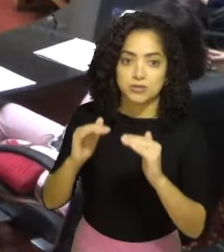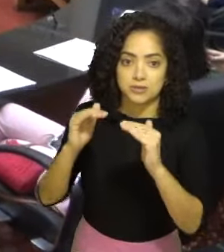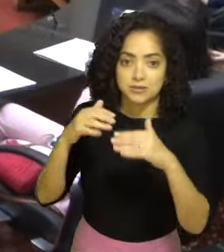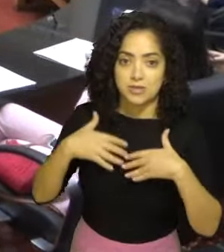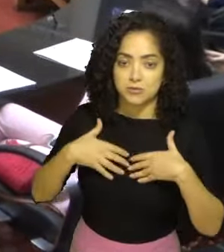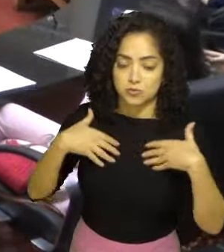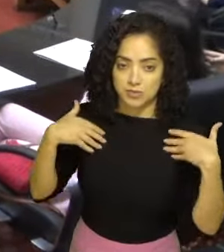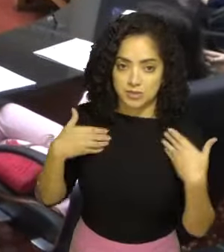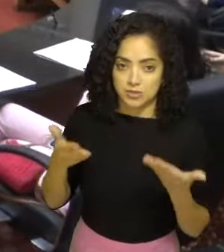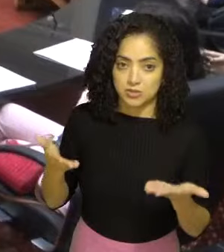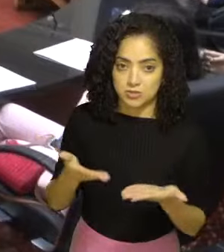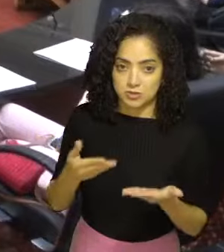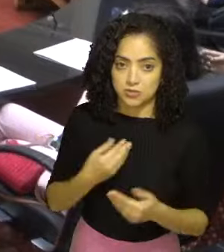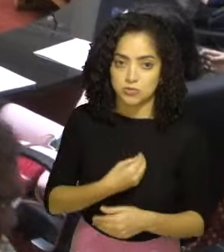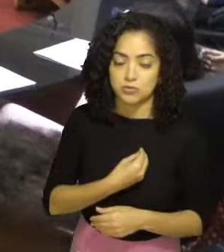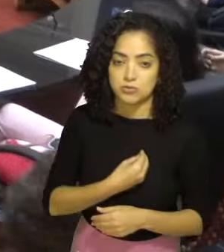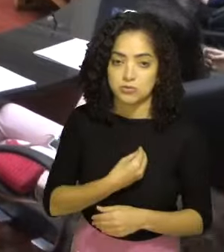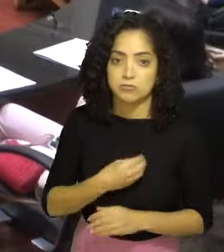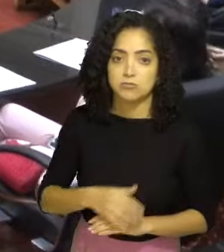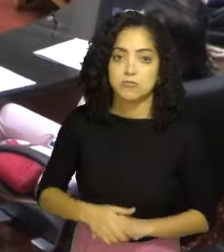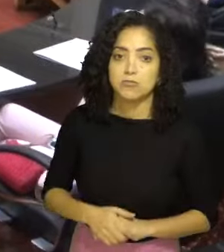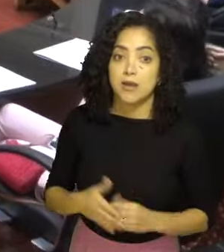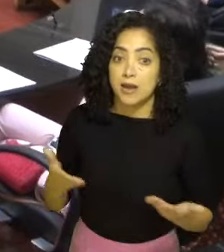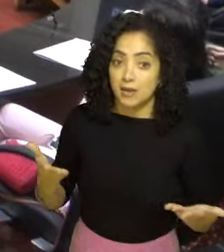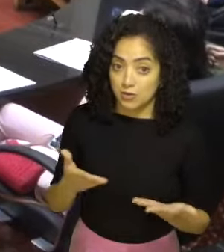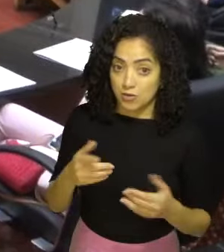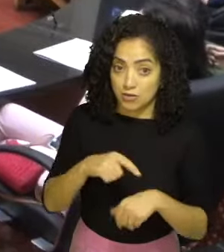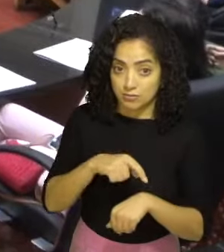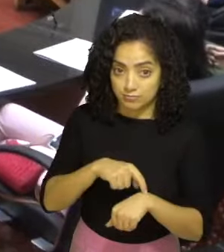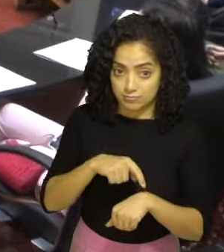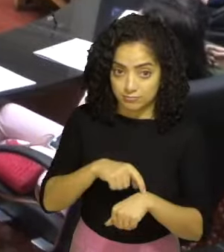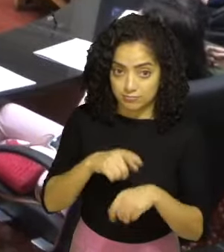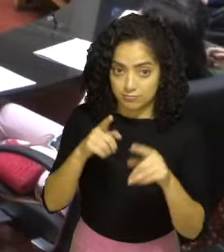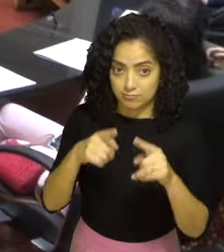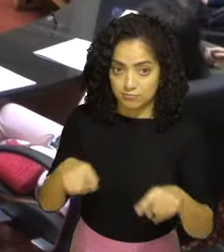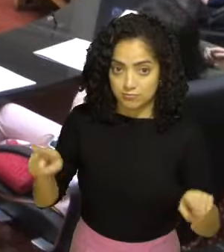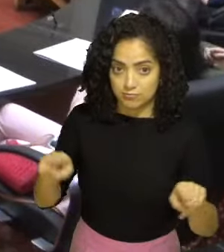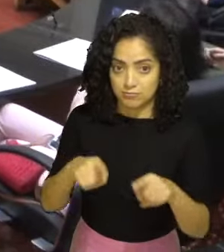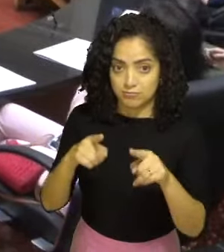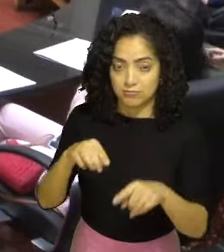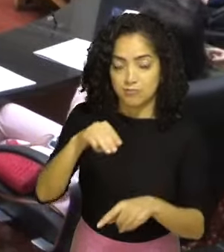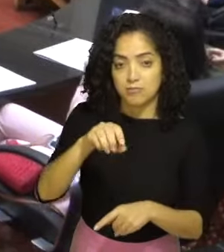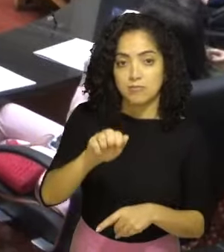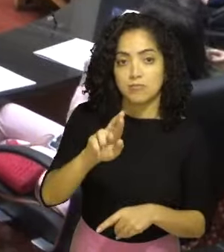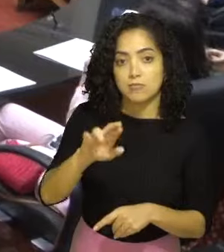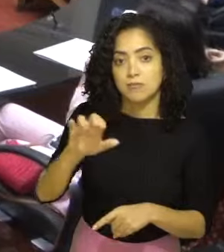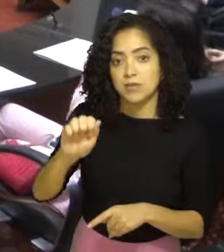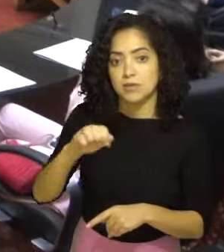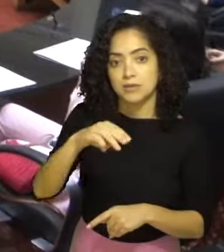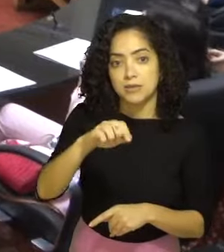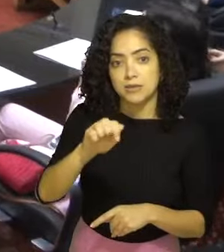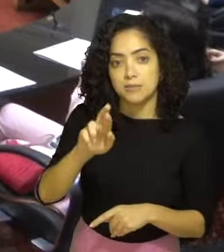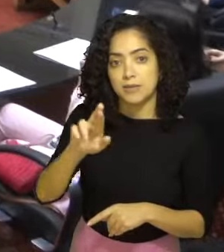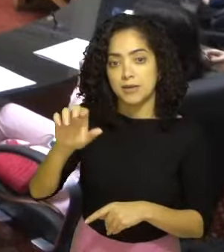noite. Neste momento, teremos a apresentação da canção Maria Maria, de Milton